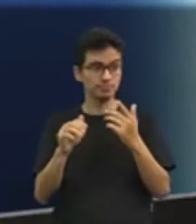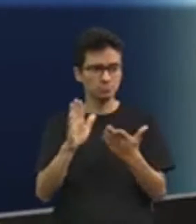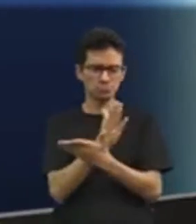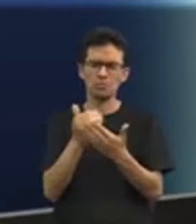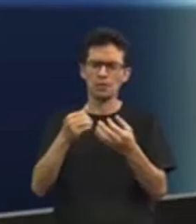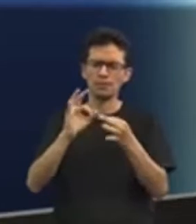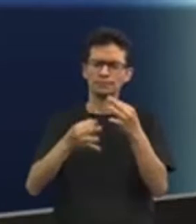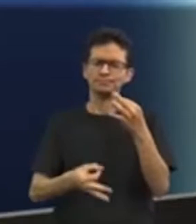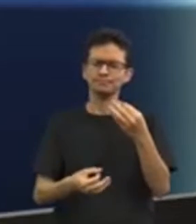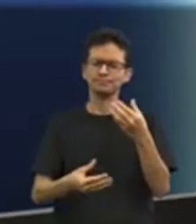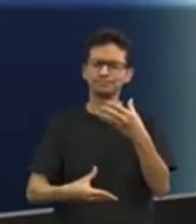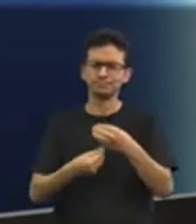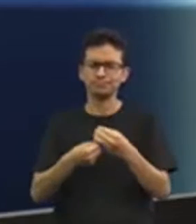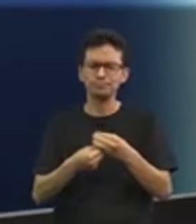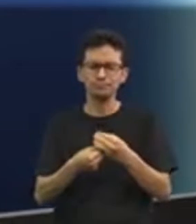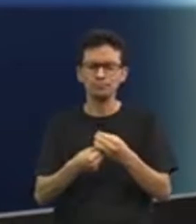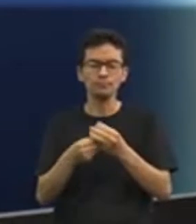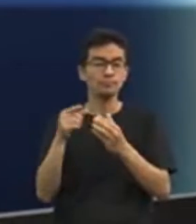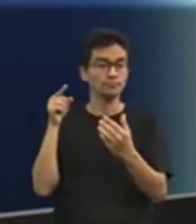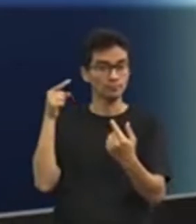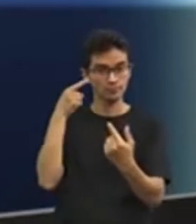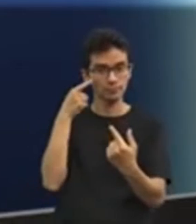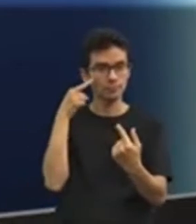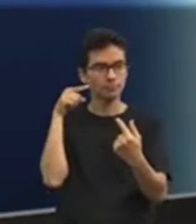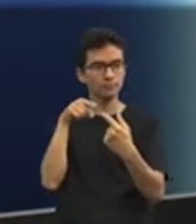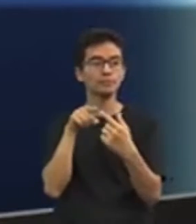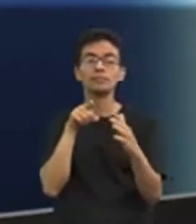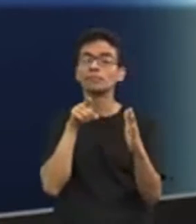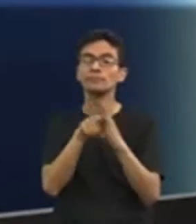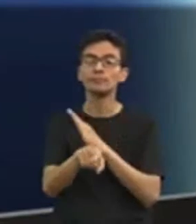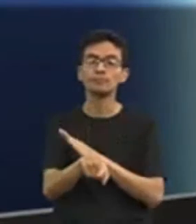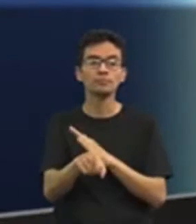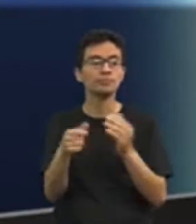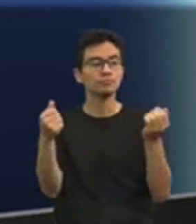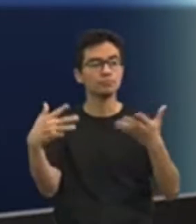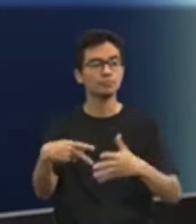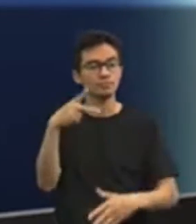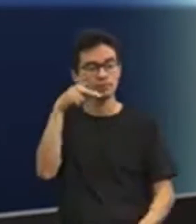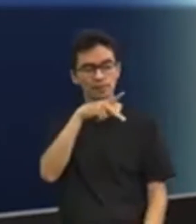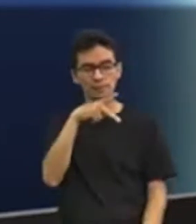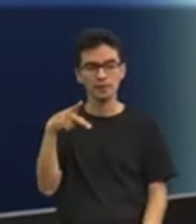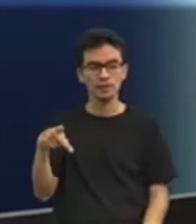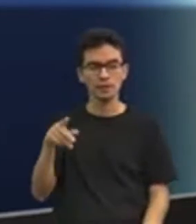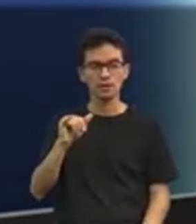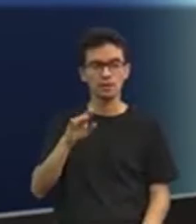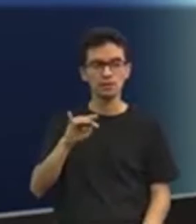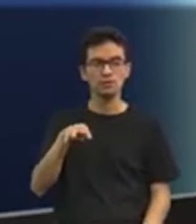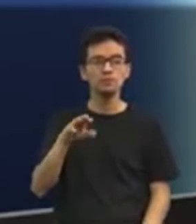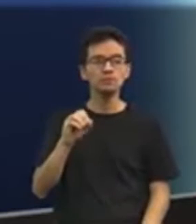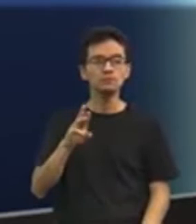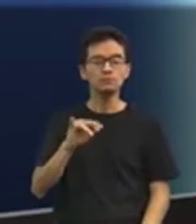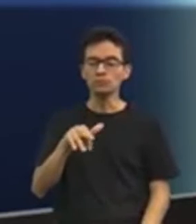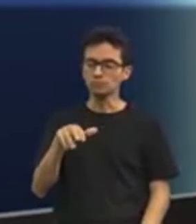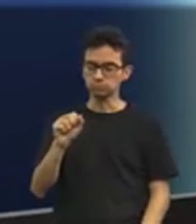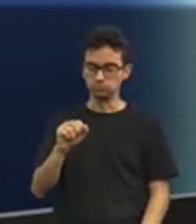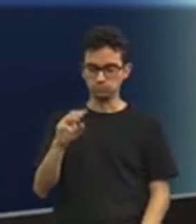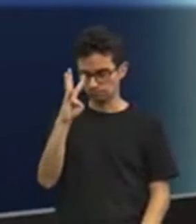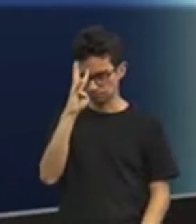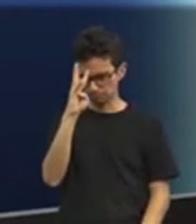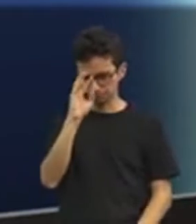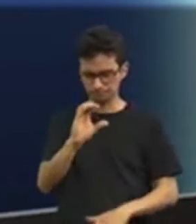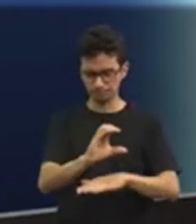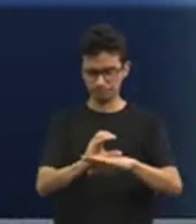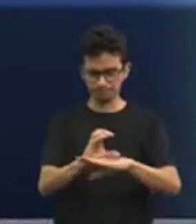mais algumas coisas mas vamos aquecer o que envolve o sermão do Padre Antônio Vieira Sermão da quarta-feira de cinzas